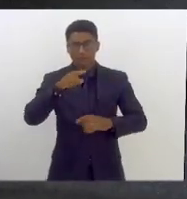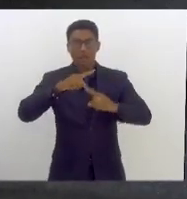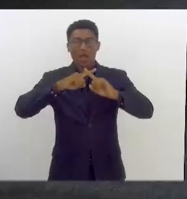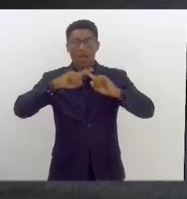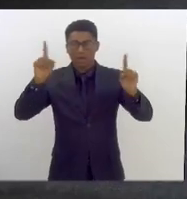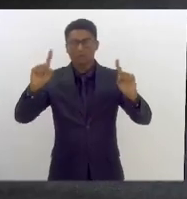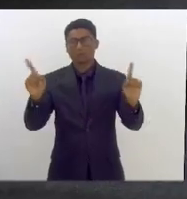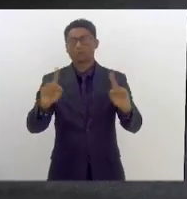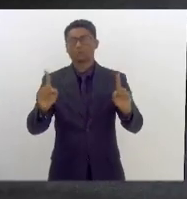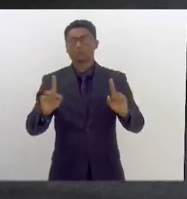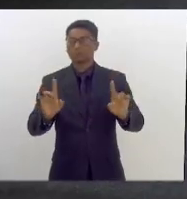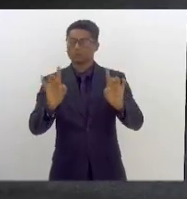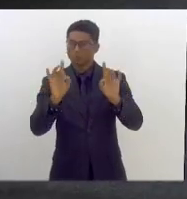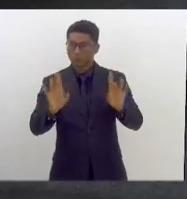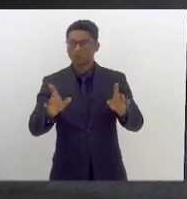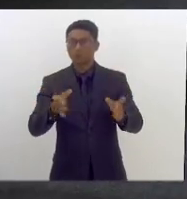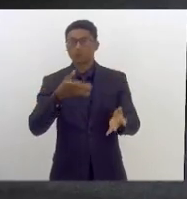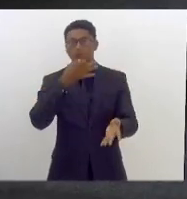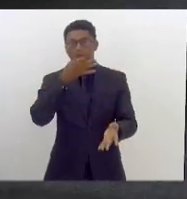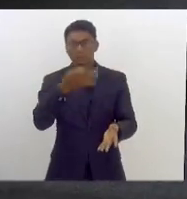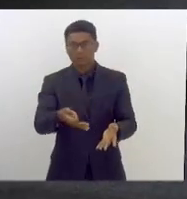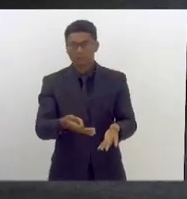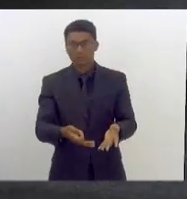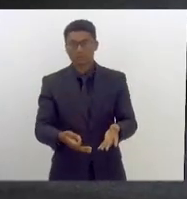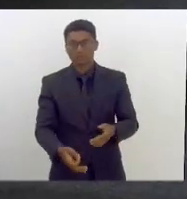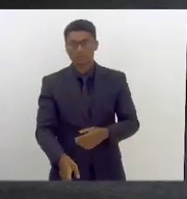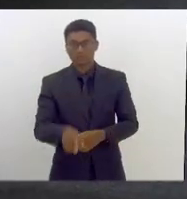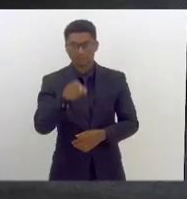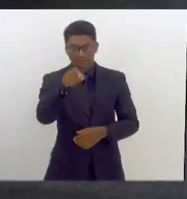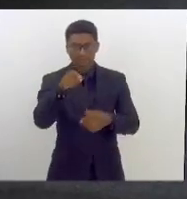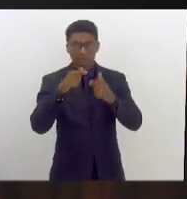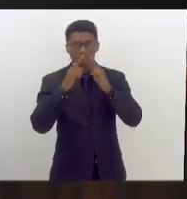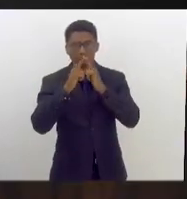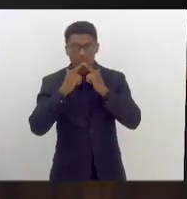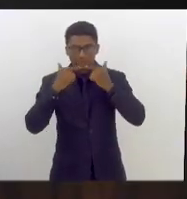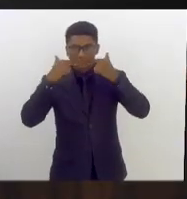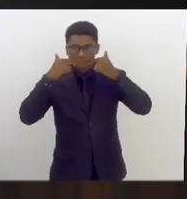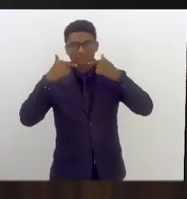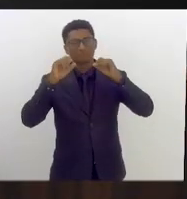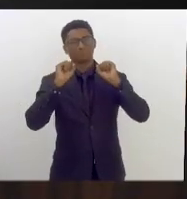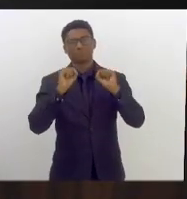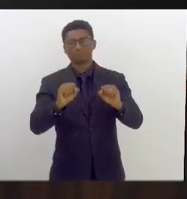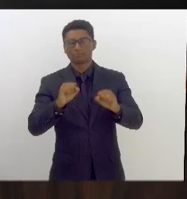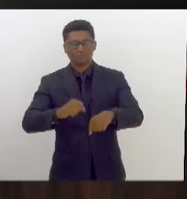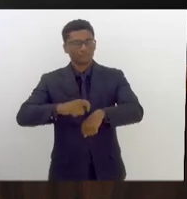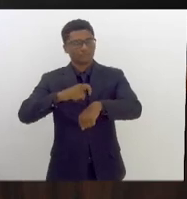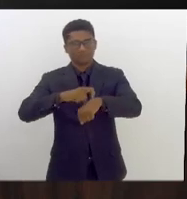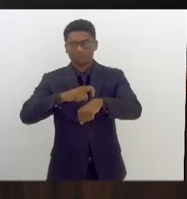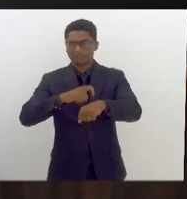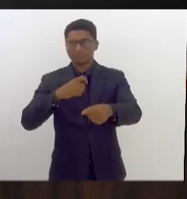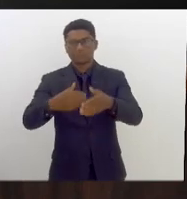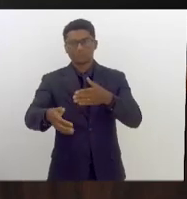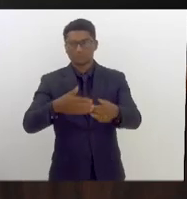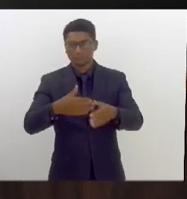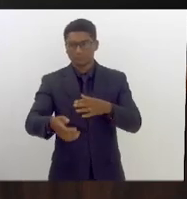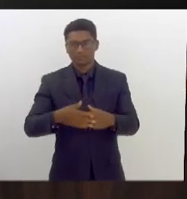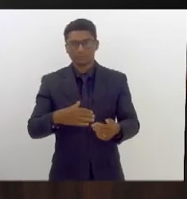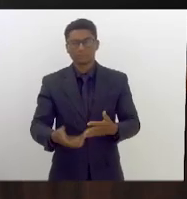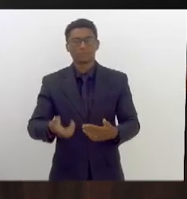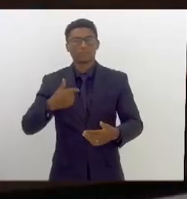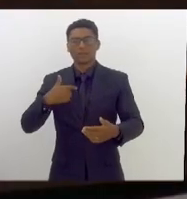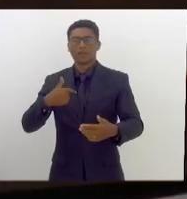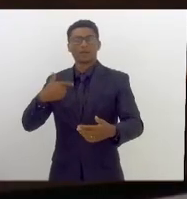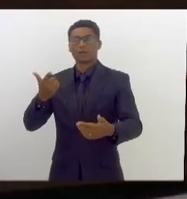observando, e o seu sorriso, ele pode ser dado em qualquer ocasião, que isso eu não posso